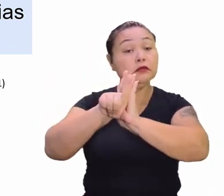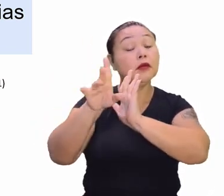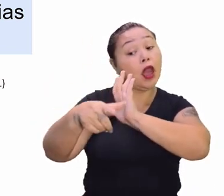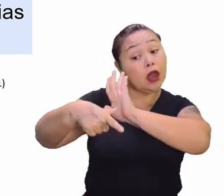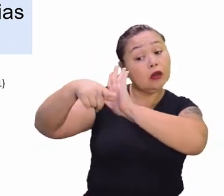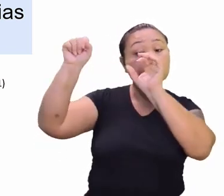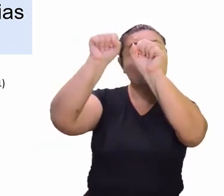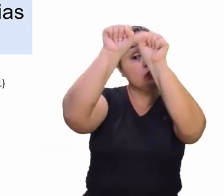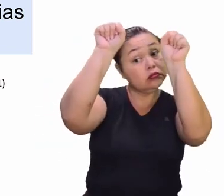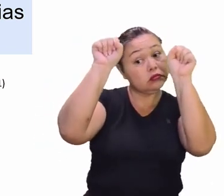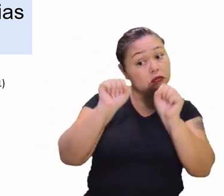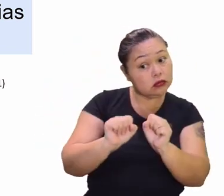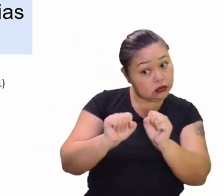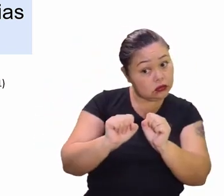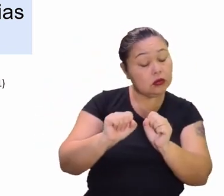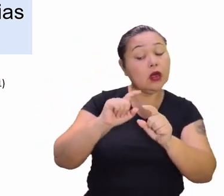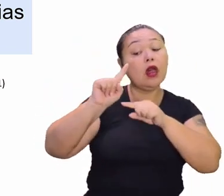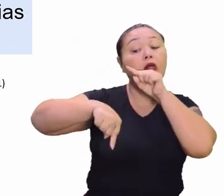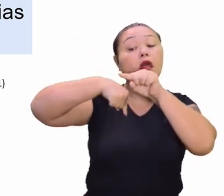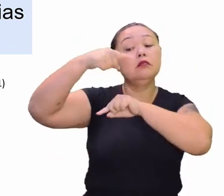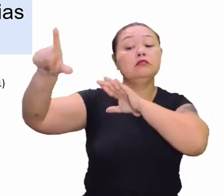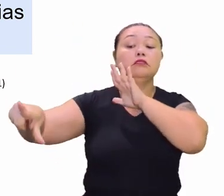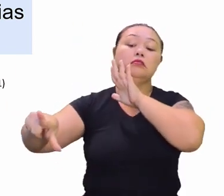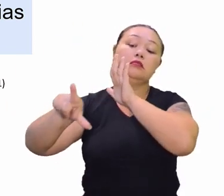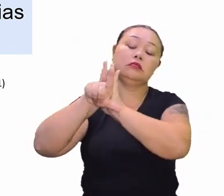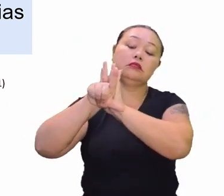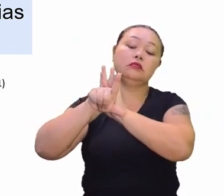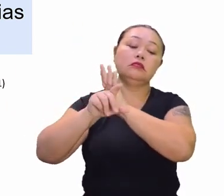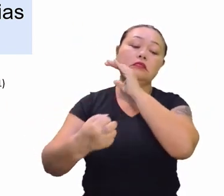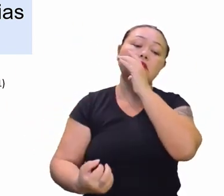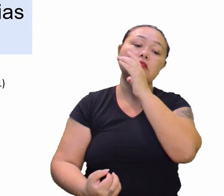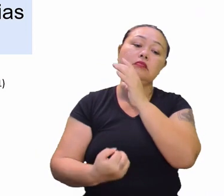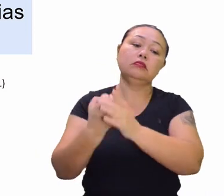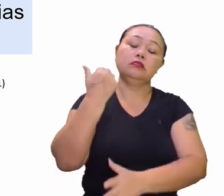sistema. Mas foi criado em